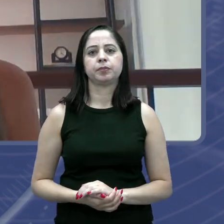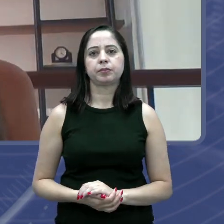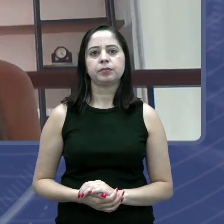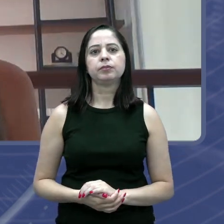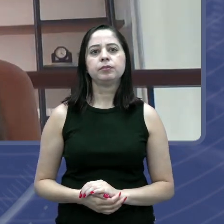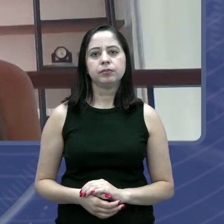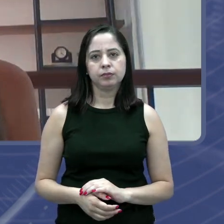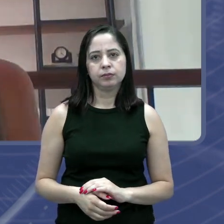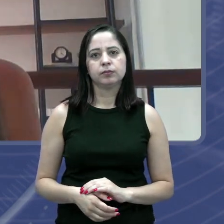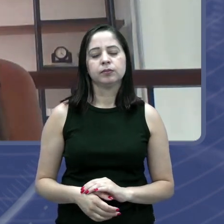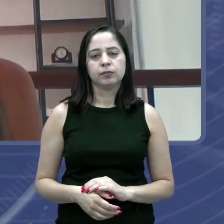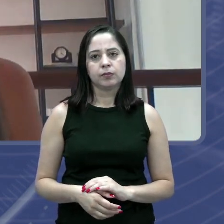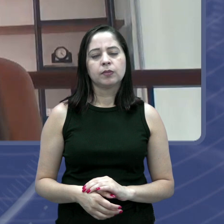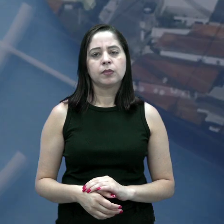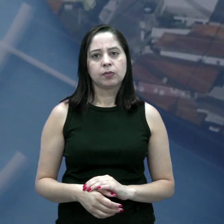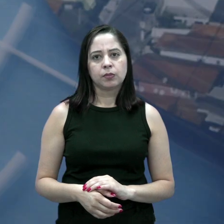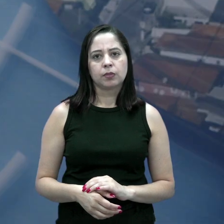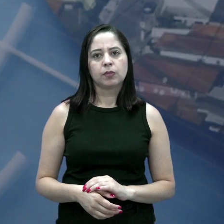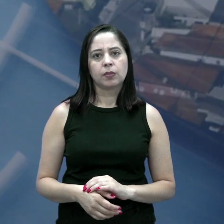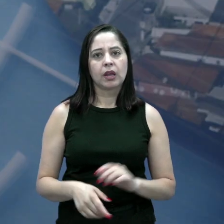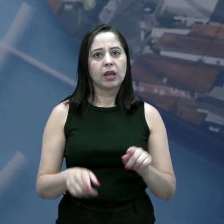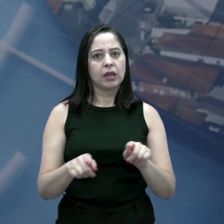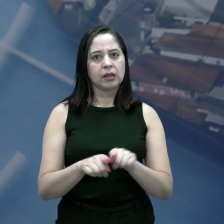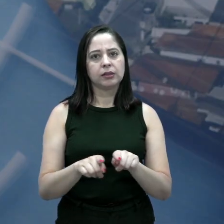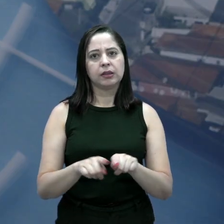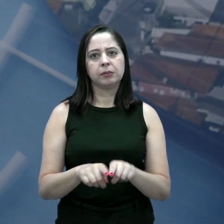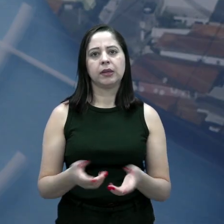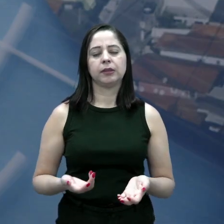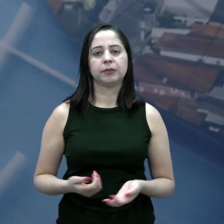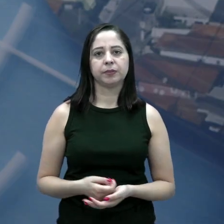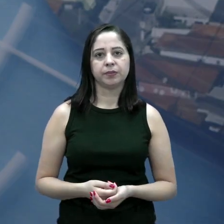ilegais e até, né, aqueles cidadãos.